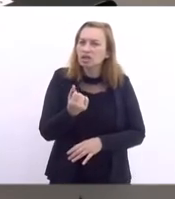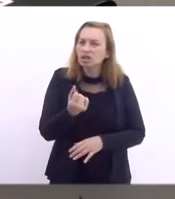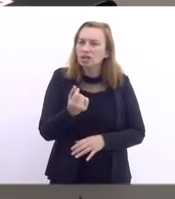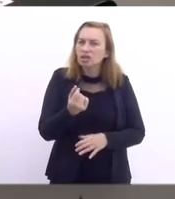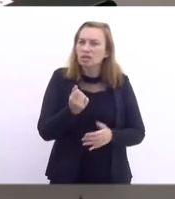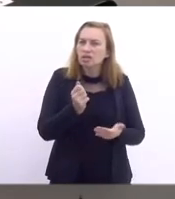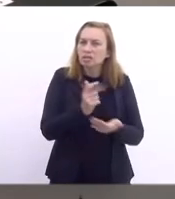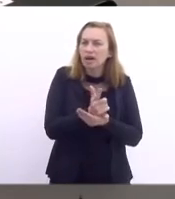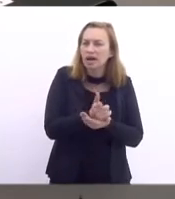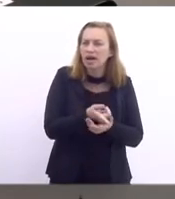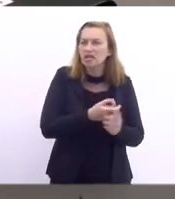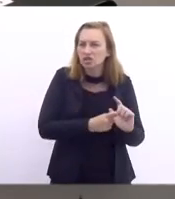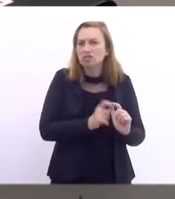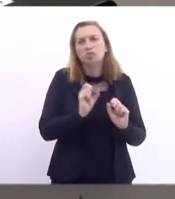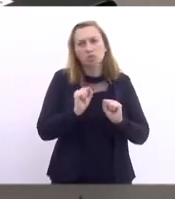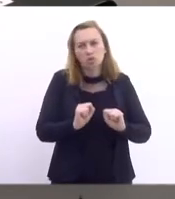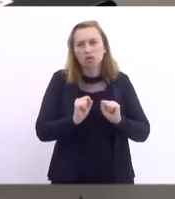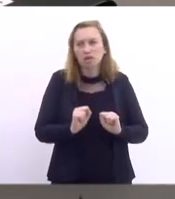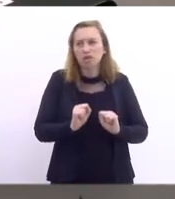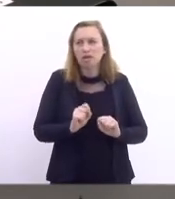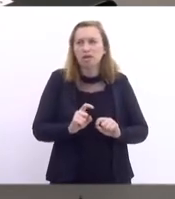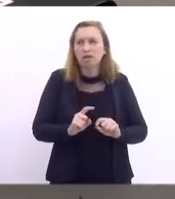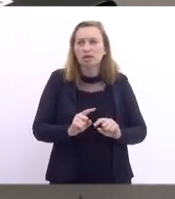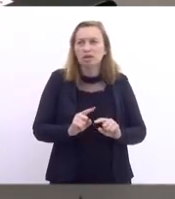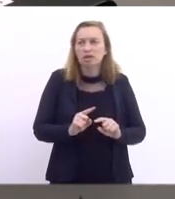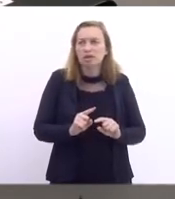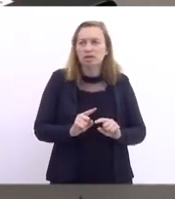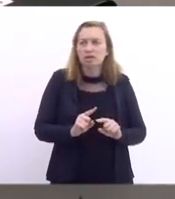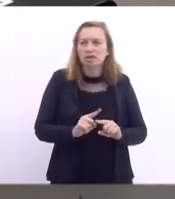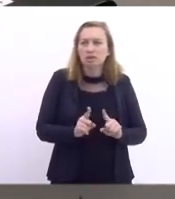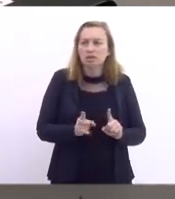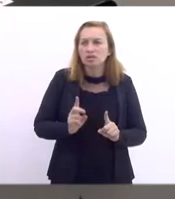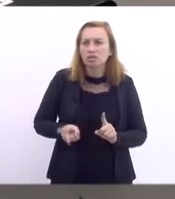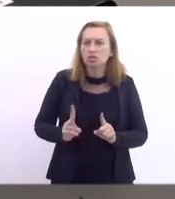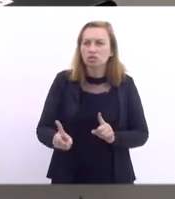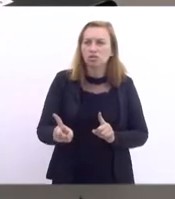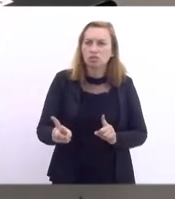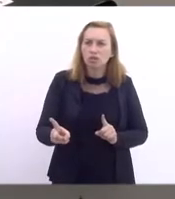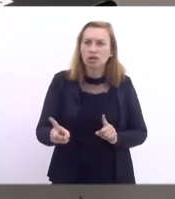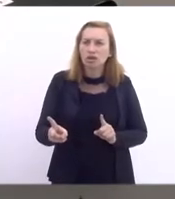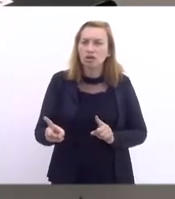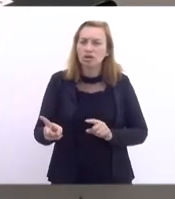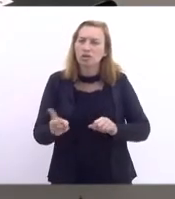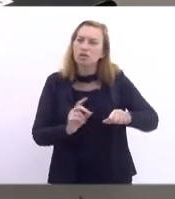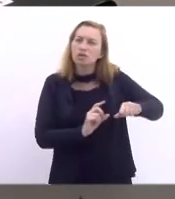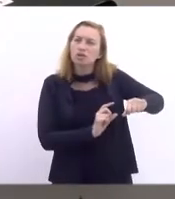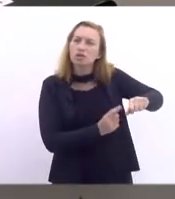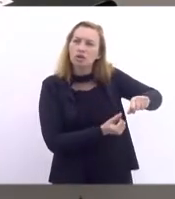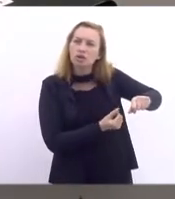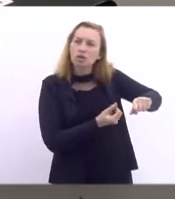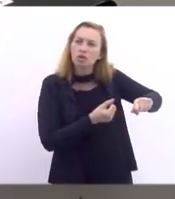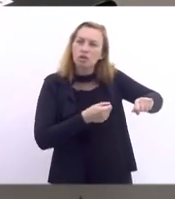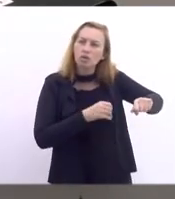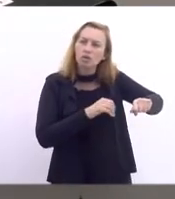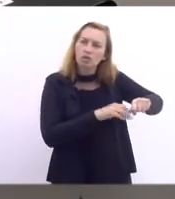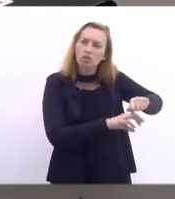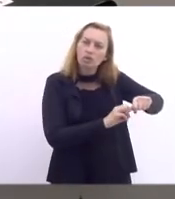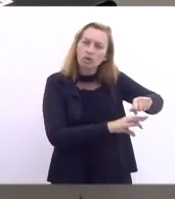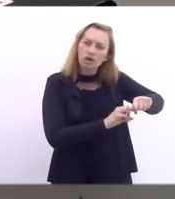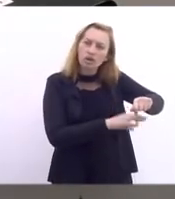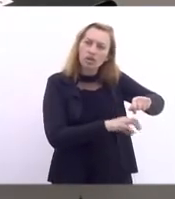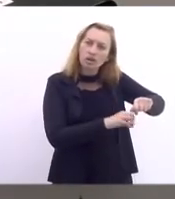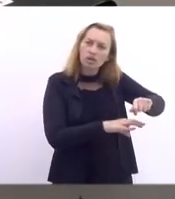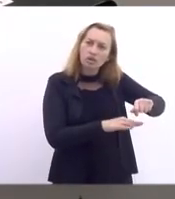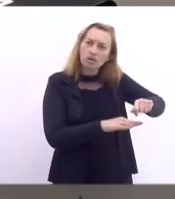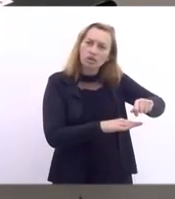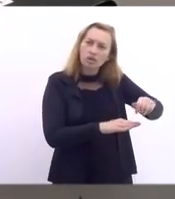até o WhatsApp uma e tivesse mantido no fundo o nível de investimento mais